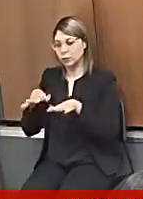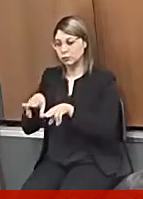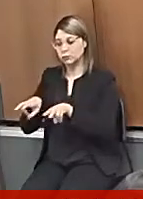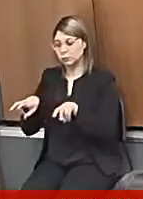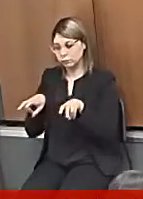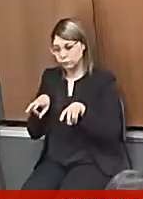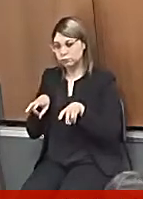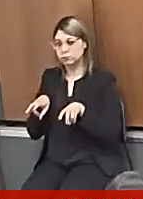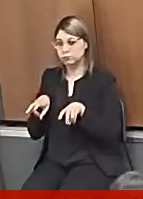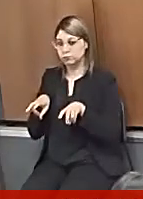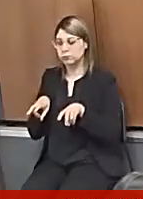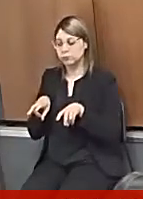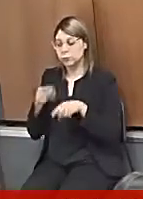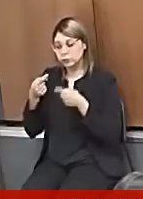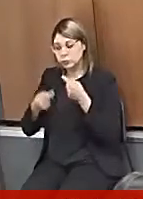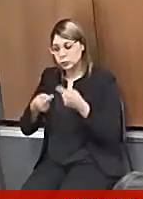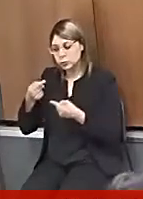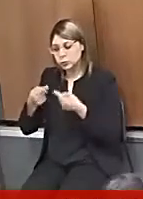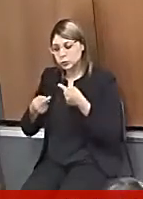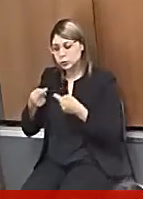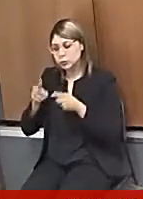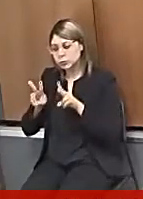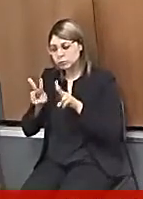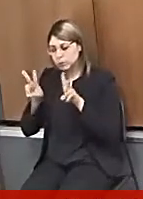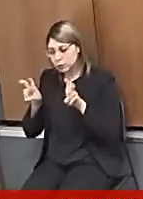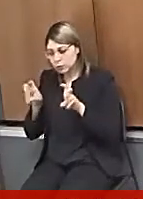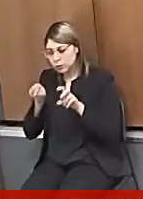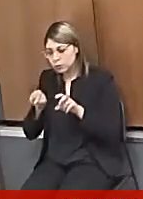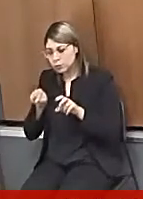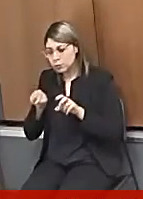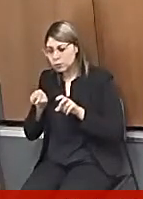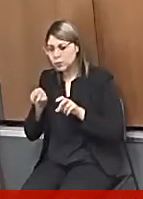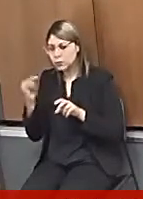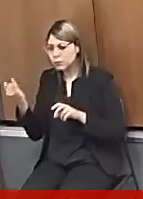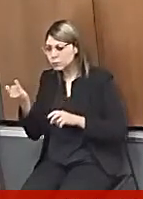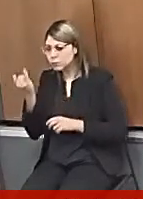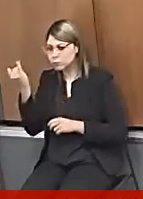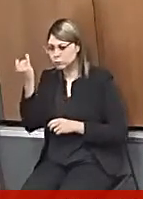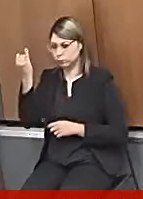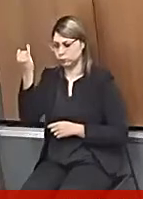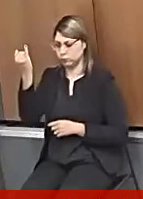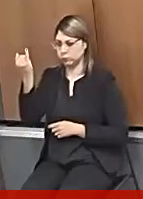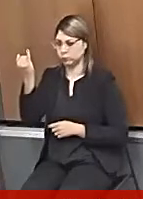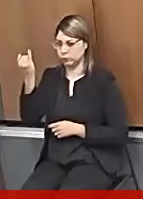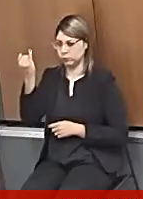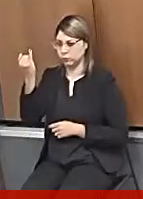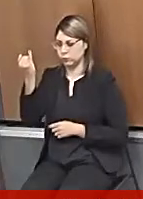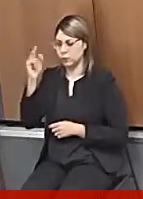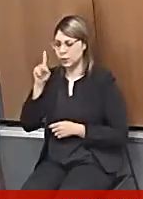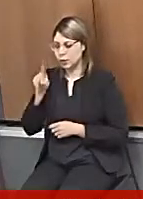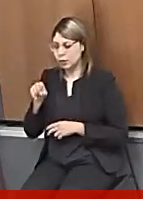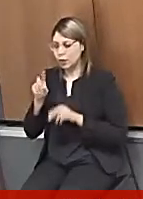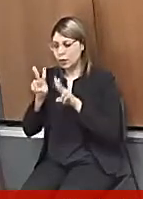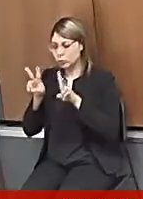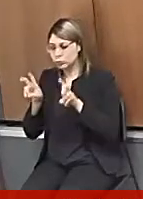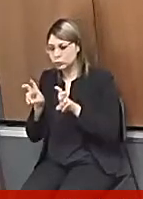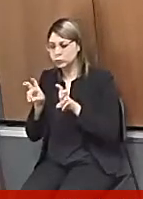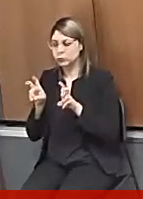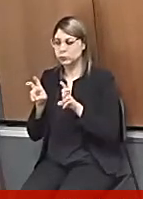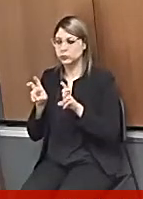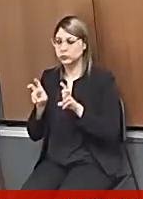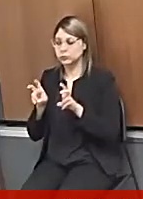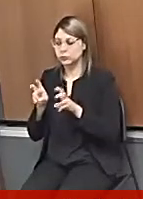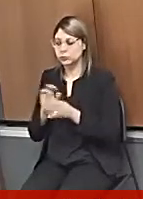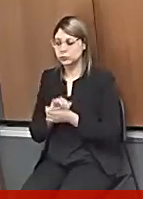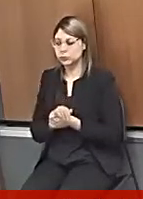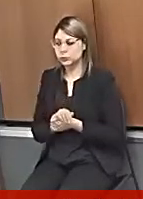pública para discutir um assunto de fundamental importância o assunto e se que